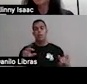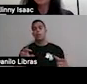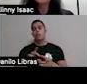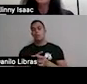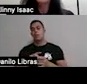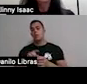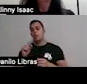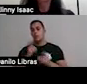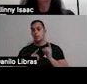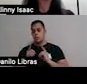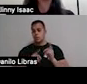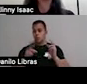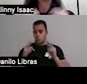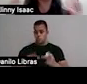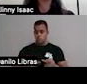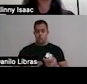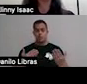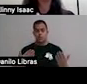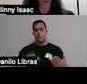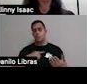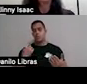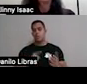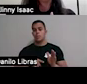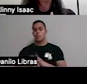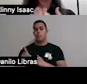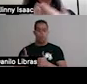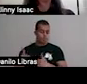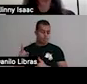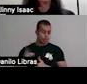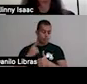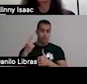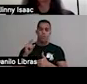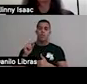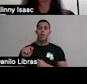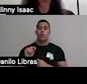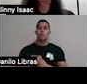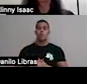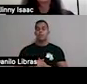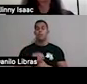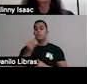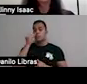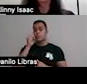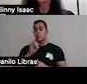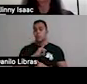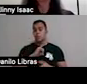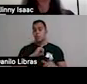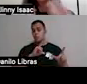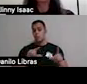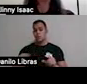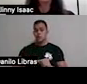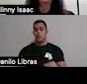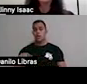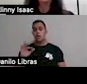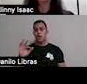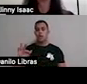humanos. Então, para isso, a nossa primeira pergunta foi ver se havia redução de F2B5